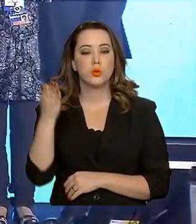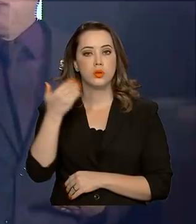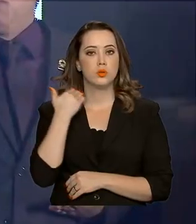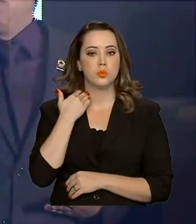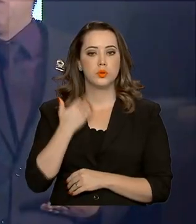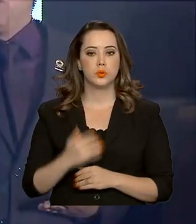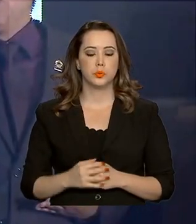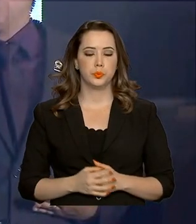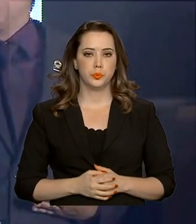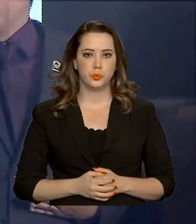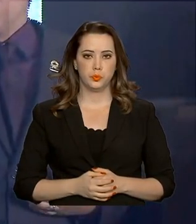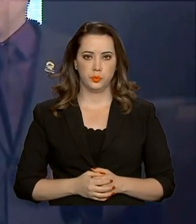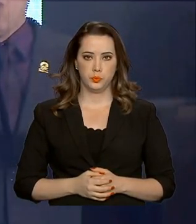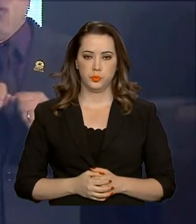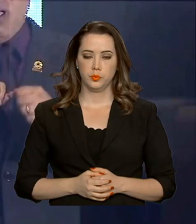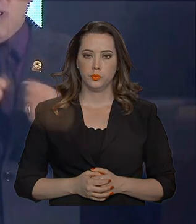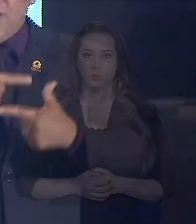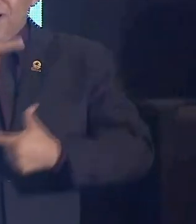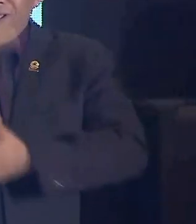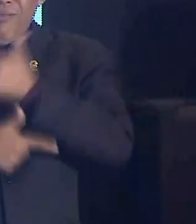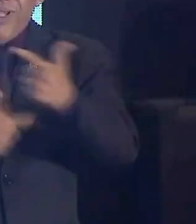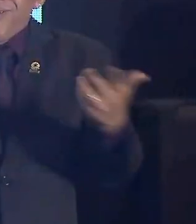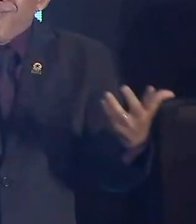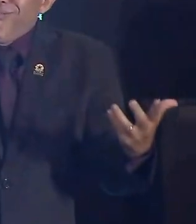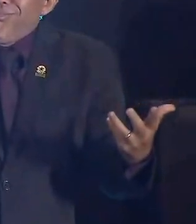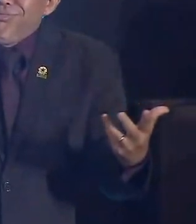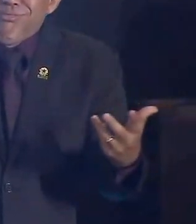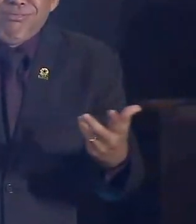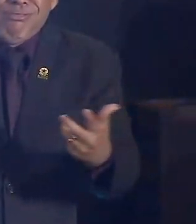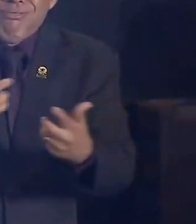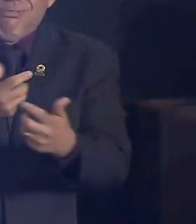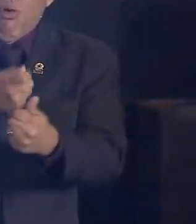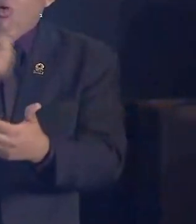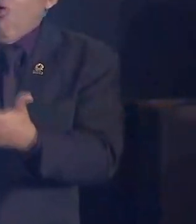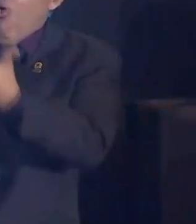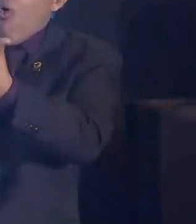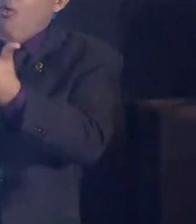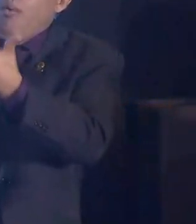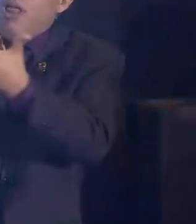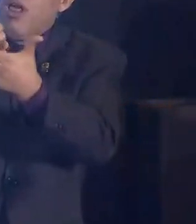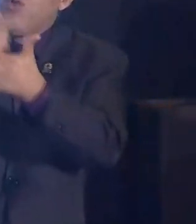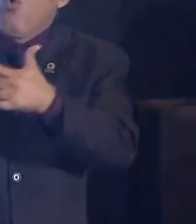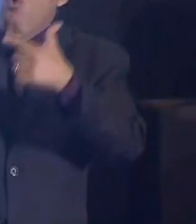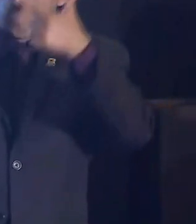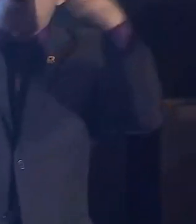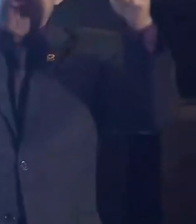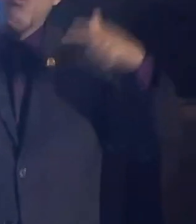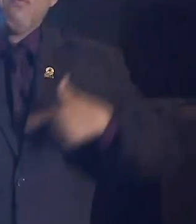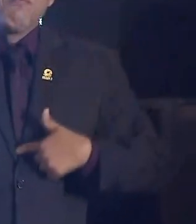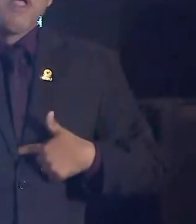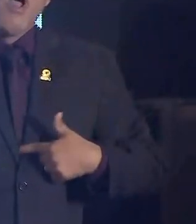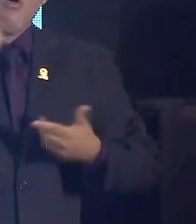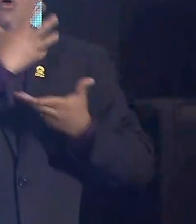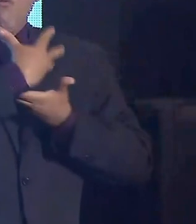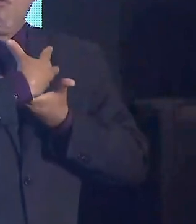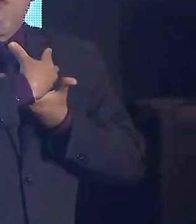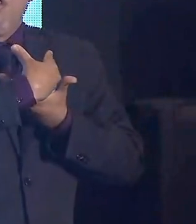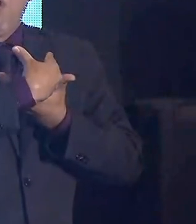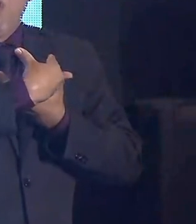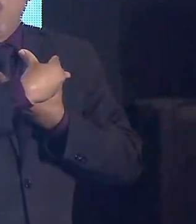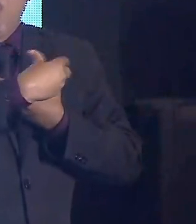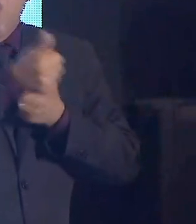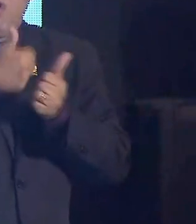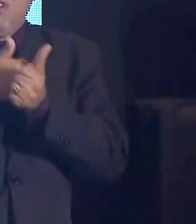banco. É um trabalho excepcional, obrigando bancos outros a seguirem